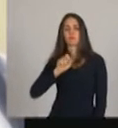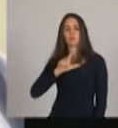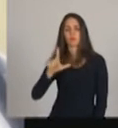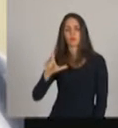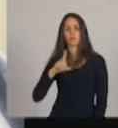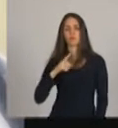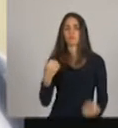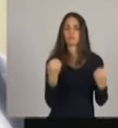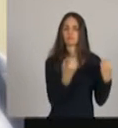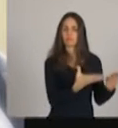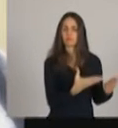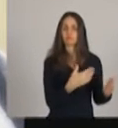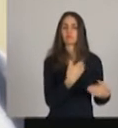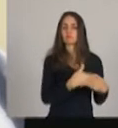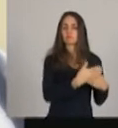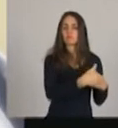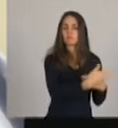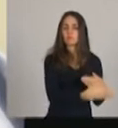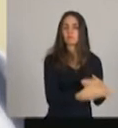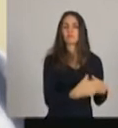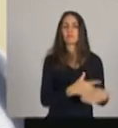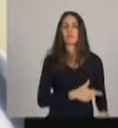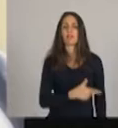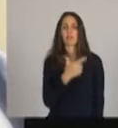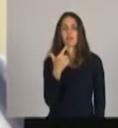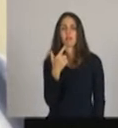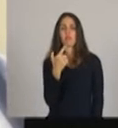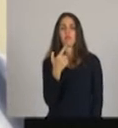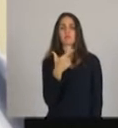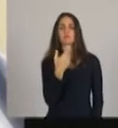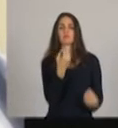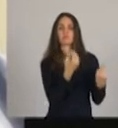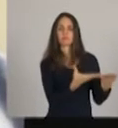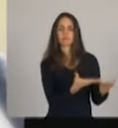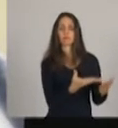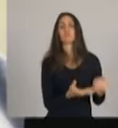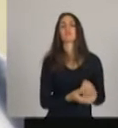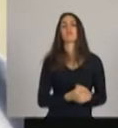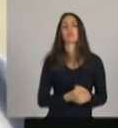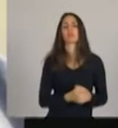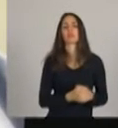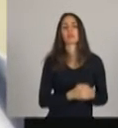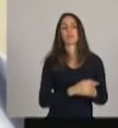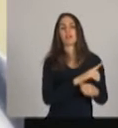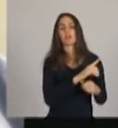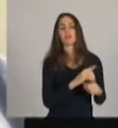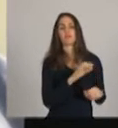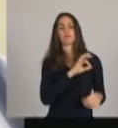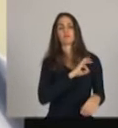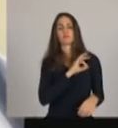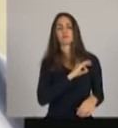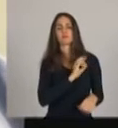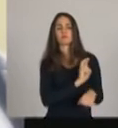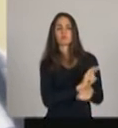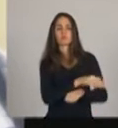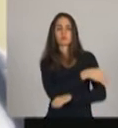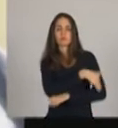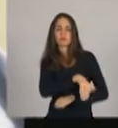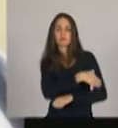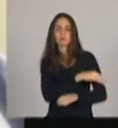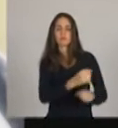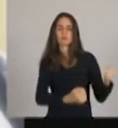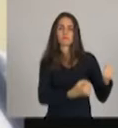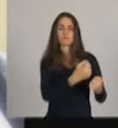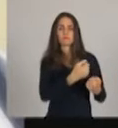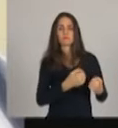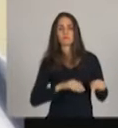nos próximos dias essas armas para a Guarda Municipal da cidade da Serra, onde a gente vai poder estar equipando